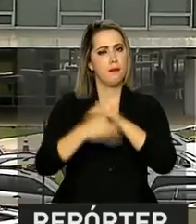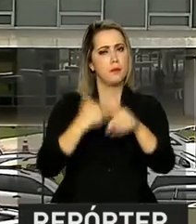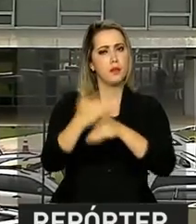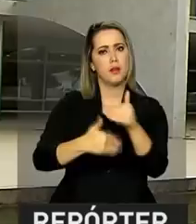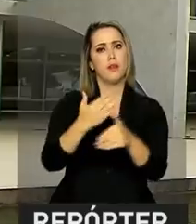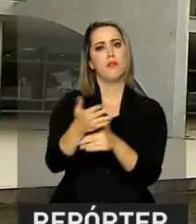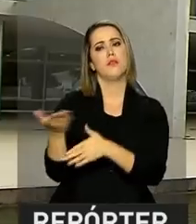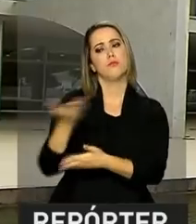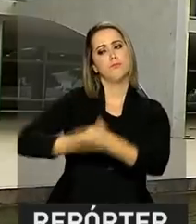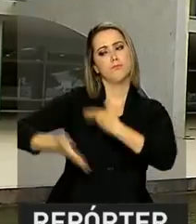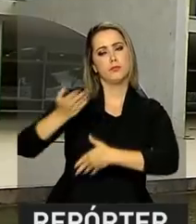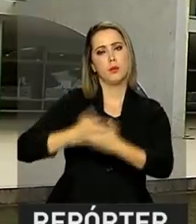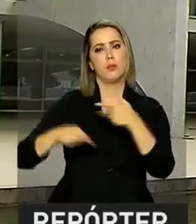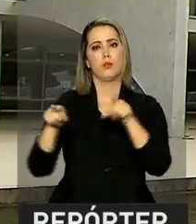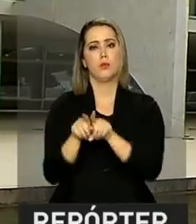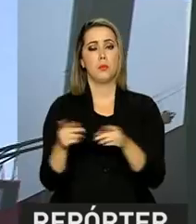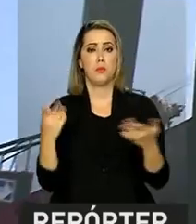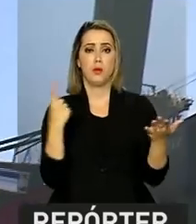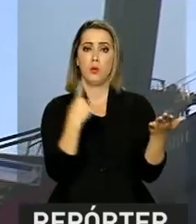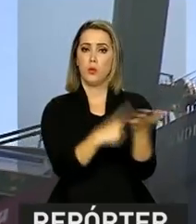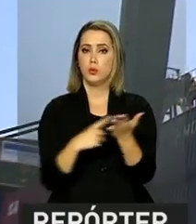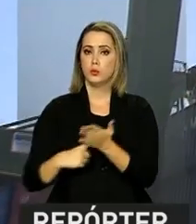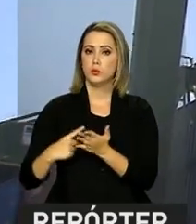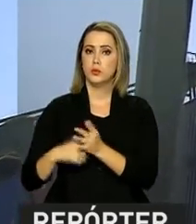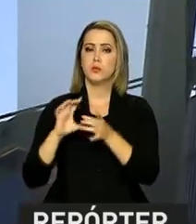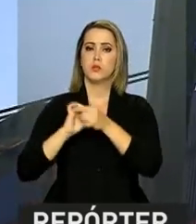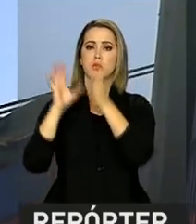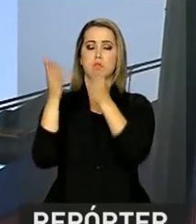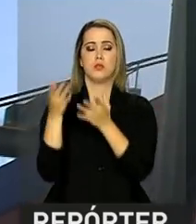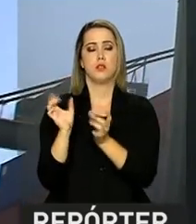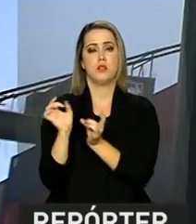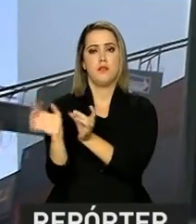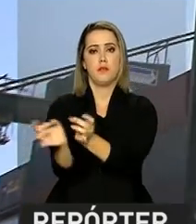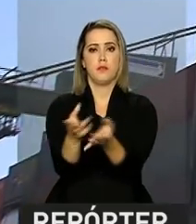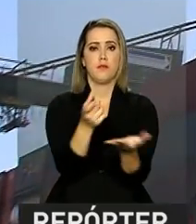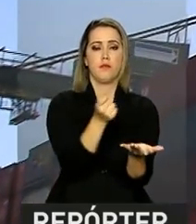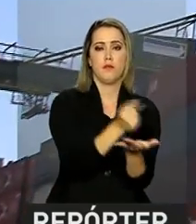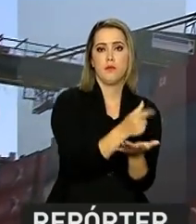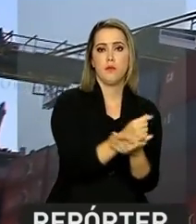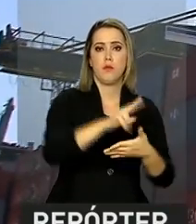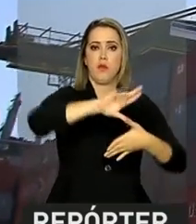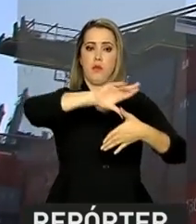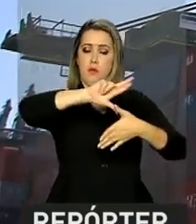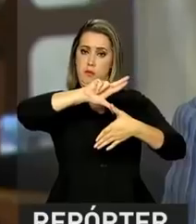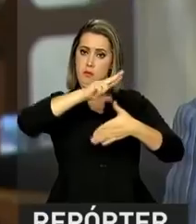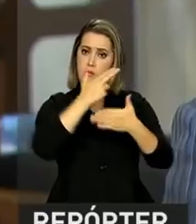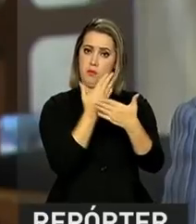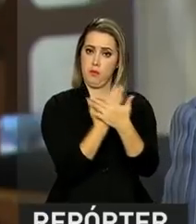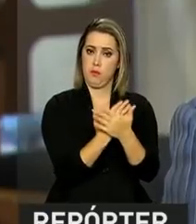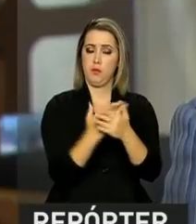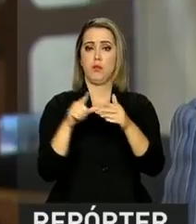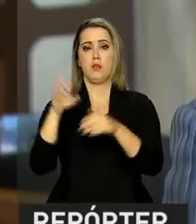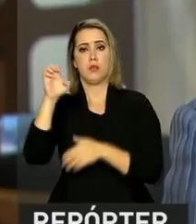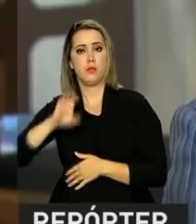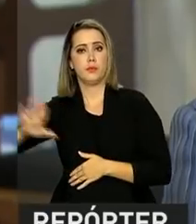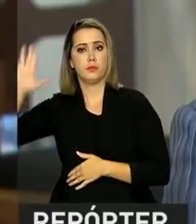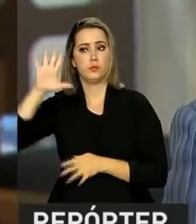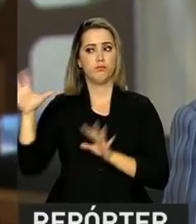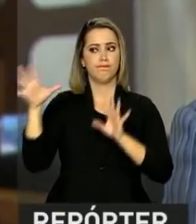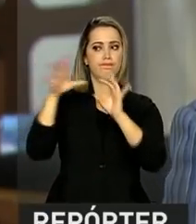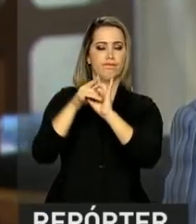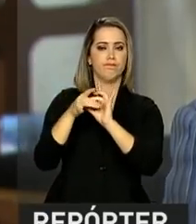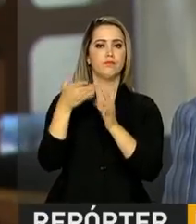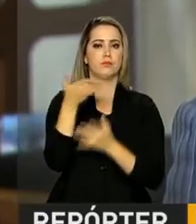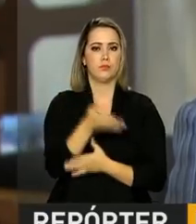nas negociações pelo acordo de livre comércio entre o Mercosul e a União Europeia. Nós estamos